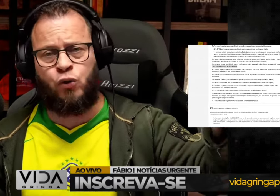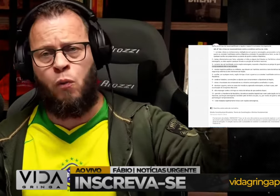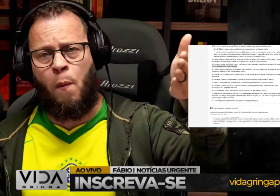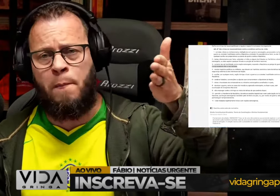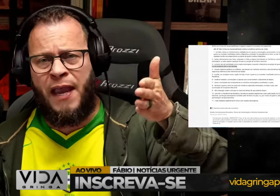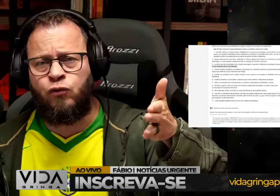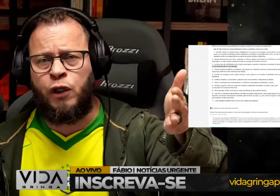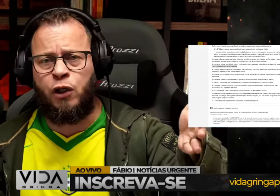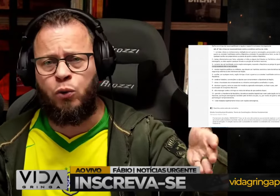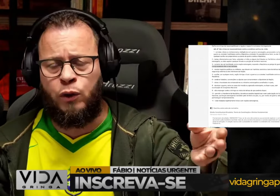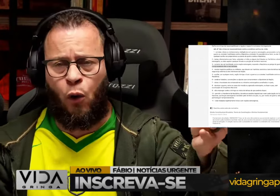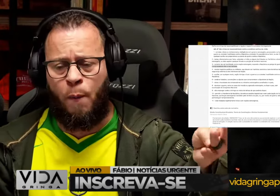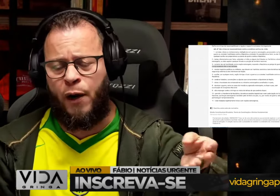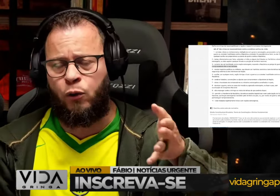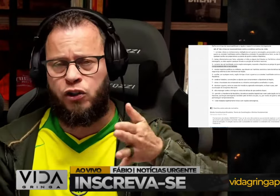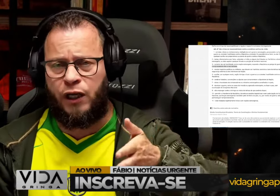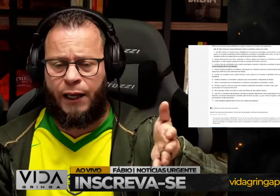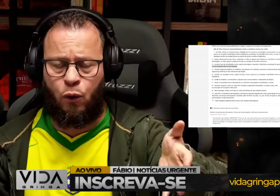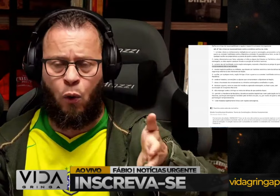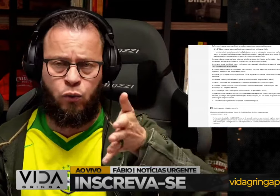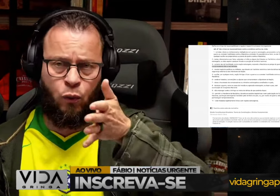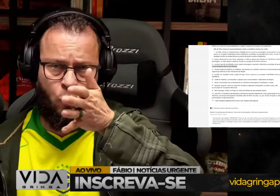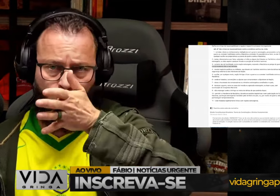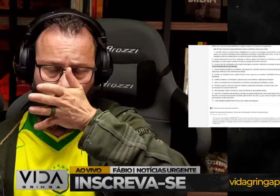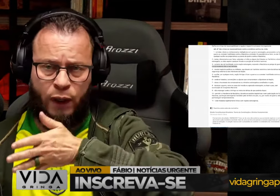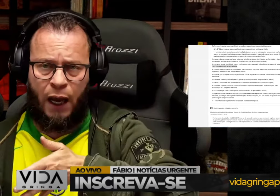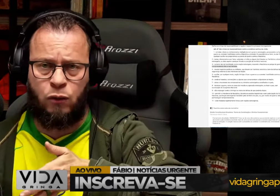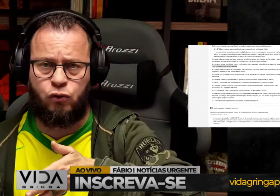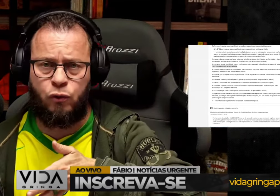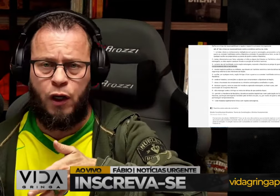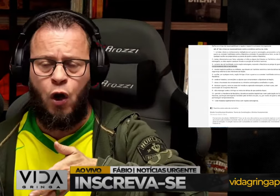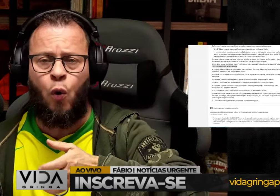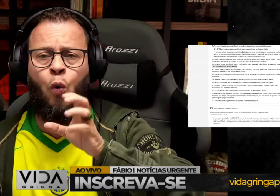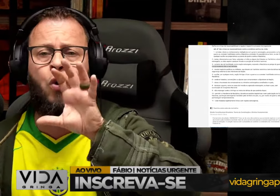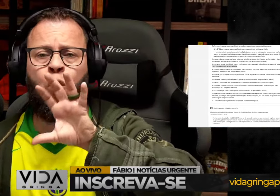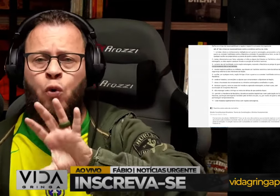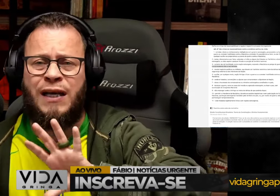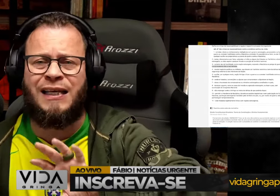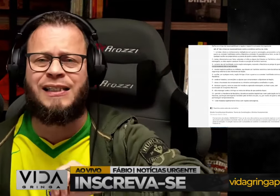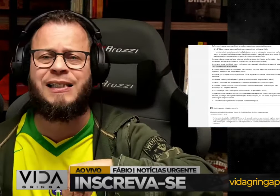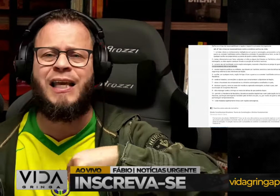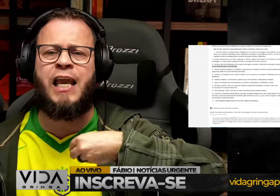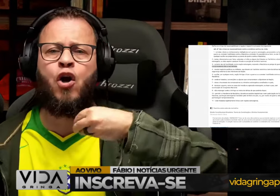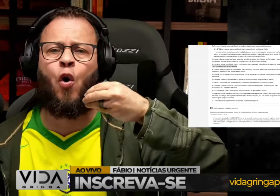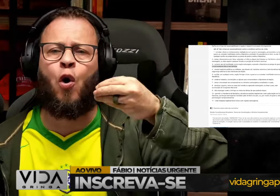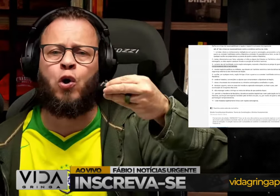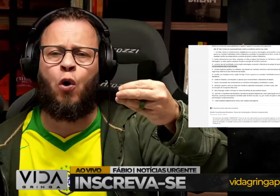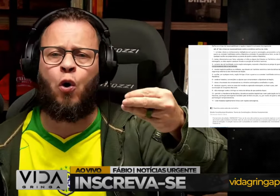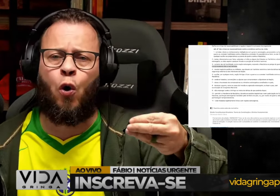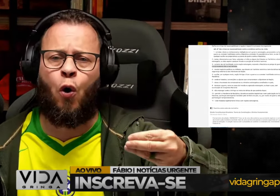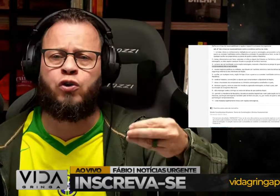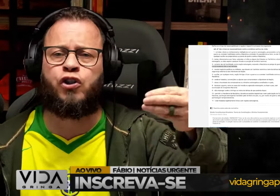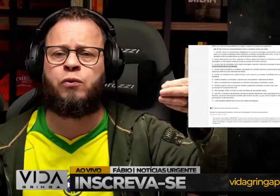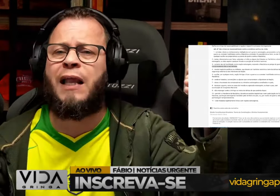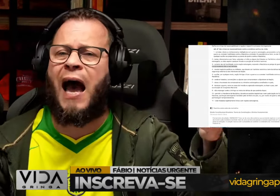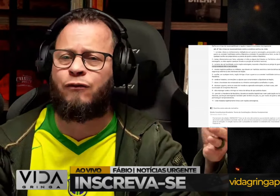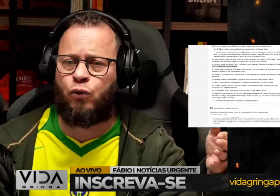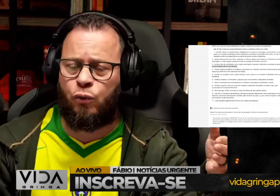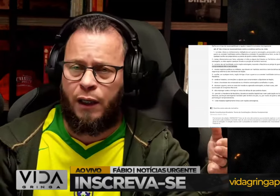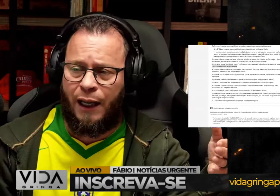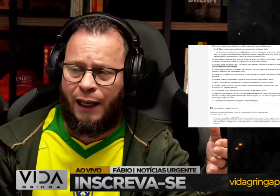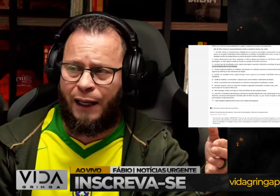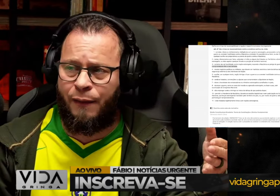mas no momento em que Lula comparou Israel com o holocausto o Lula se colocou de um